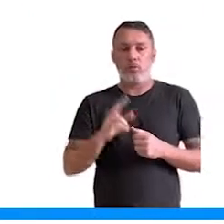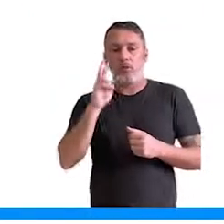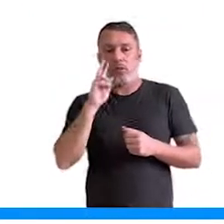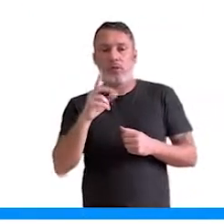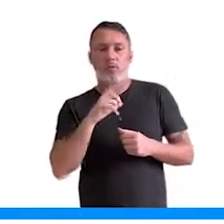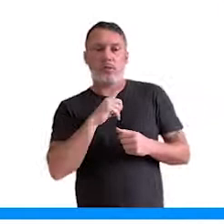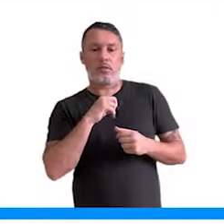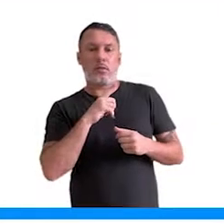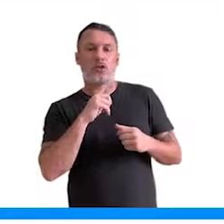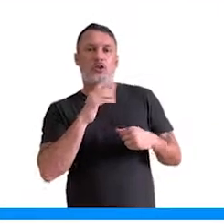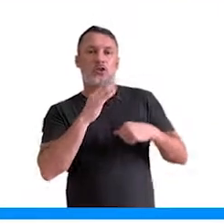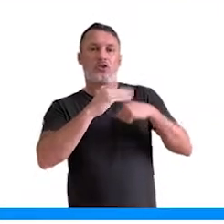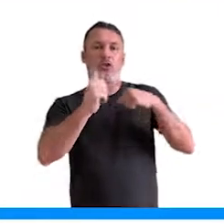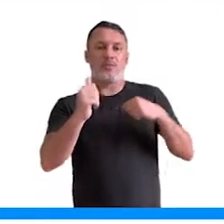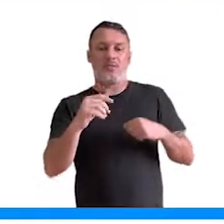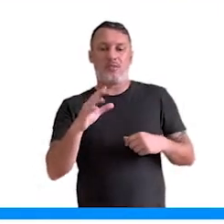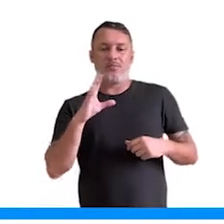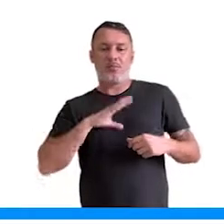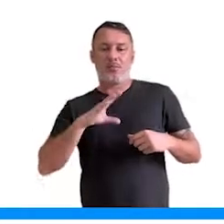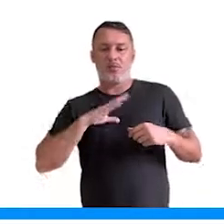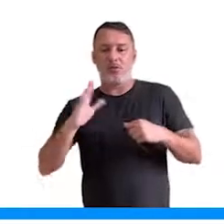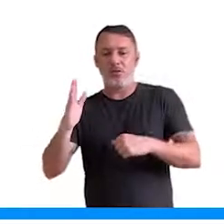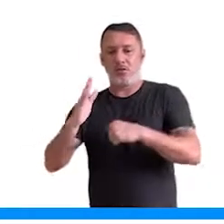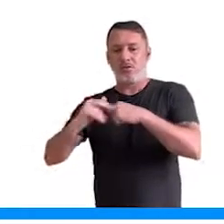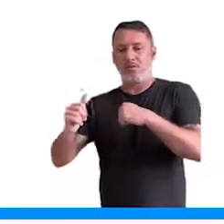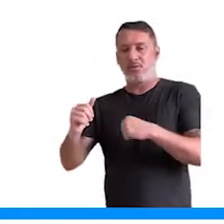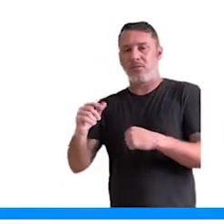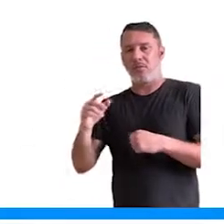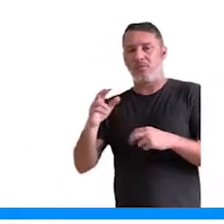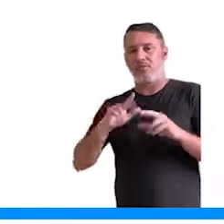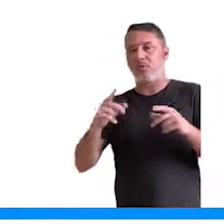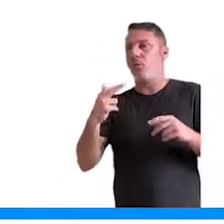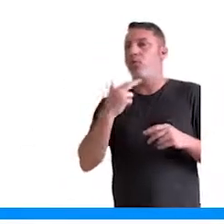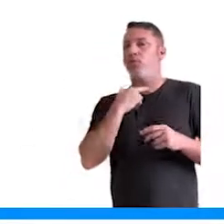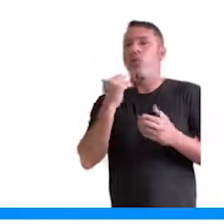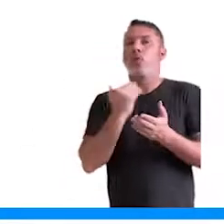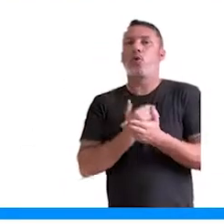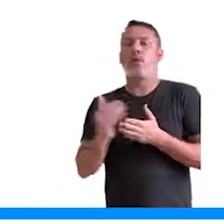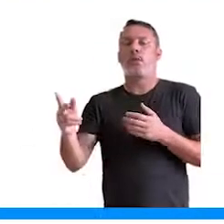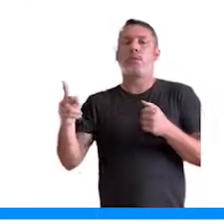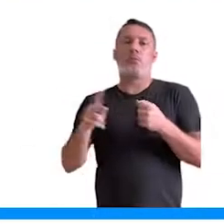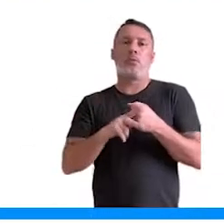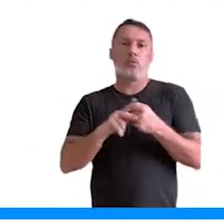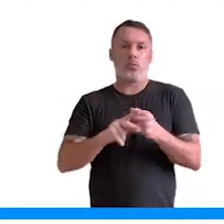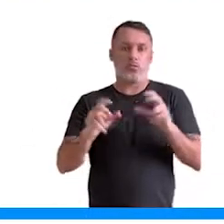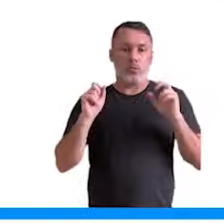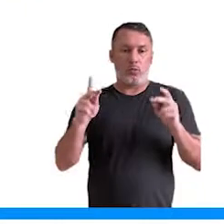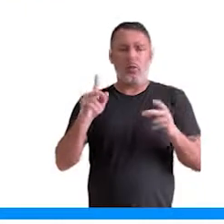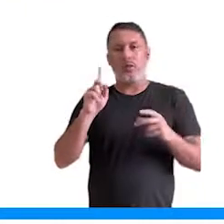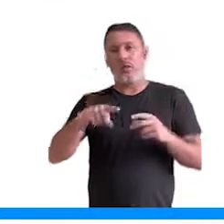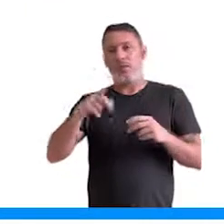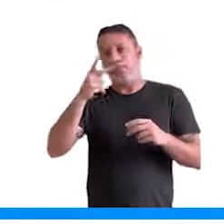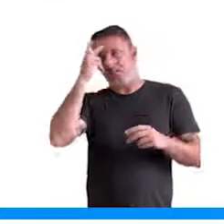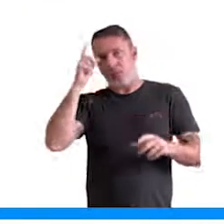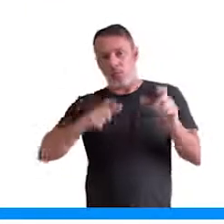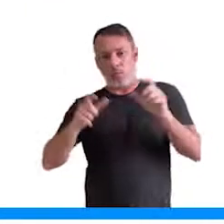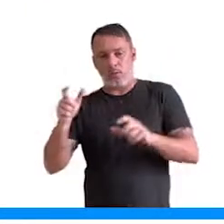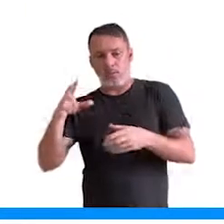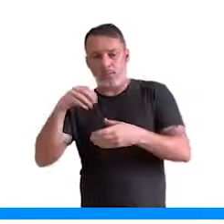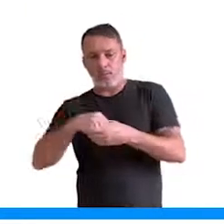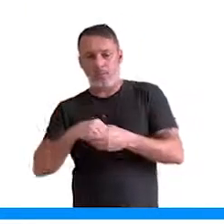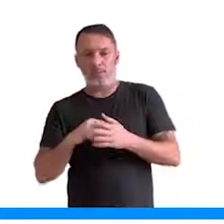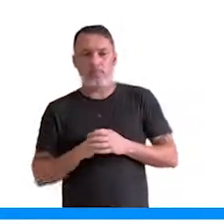te chamo. Em português isso não poderia acontecer, porque nós não podemos começar orações com pronomes, bien? Pronomes